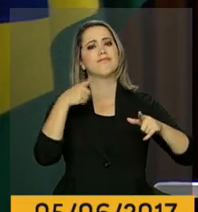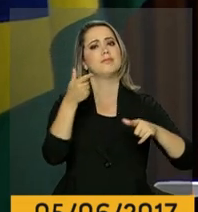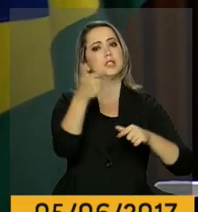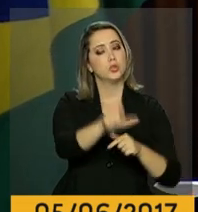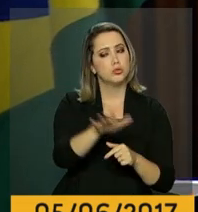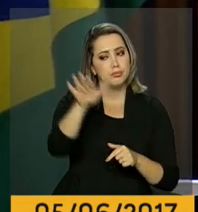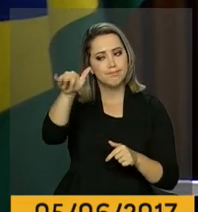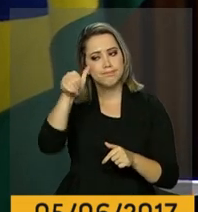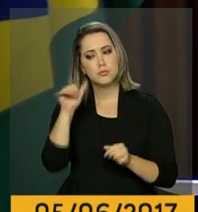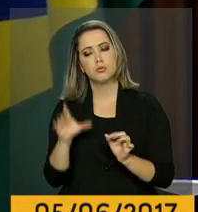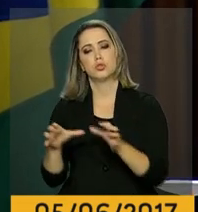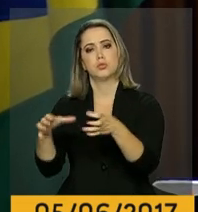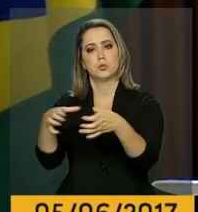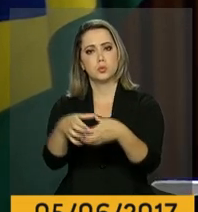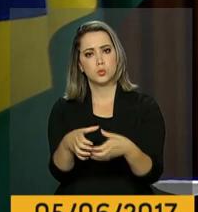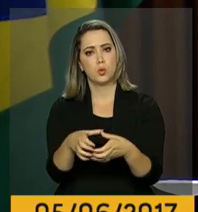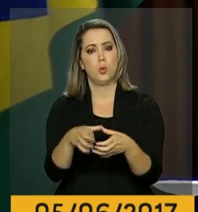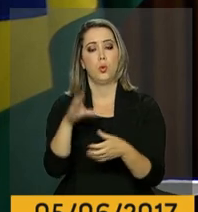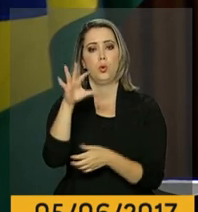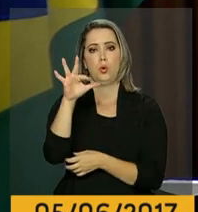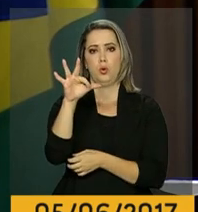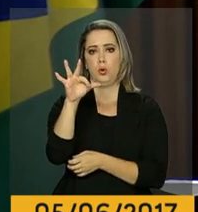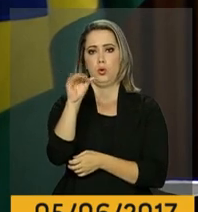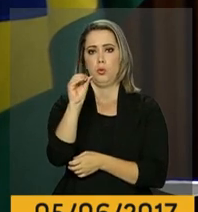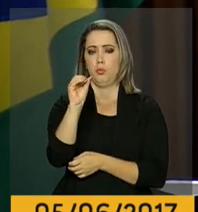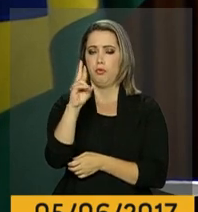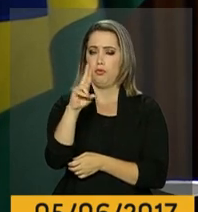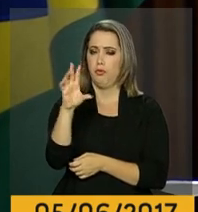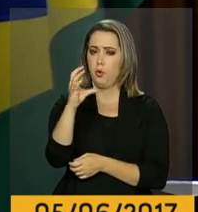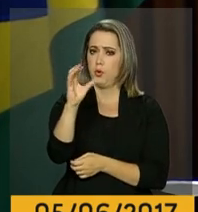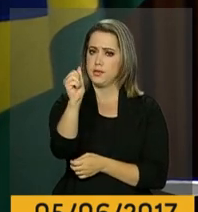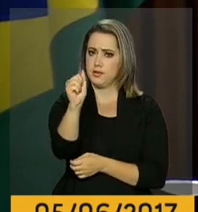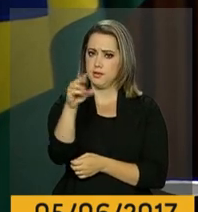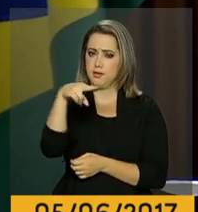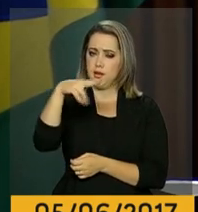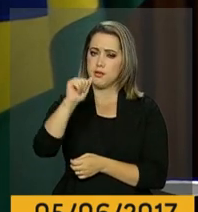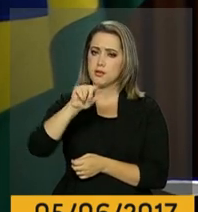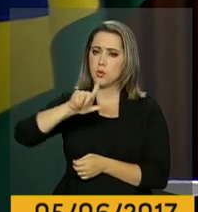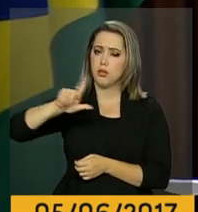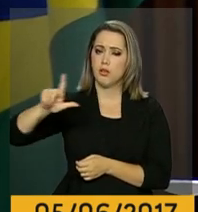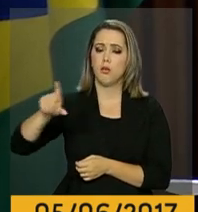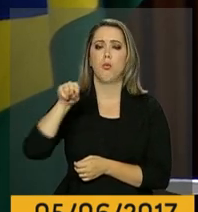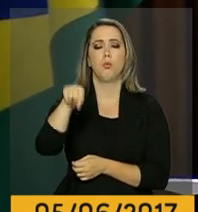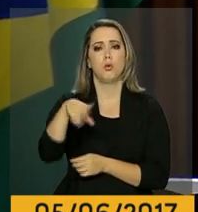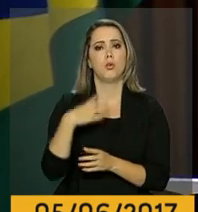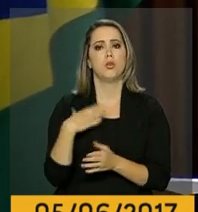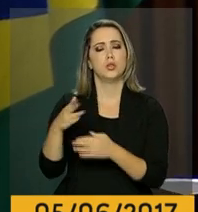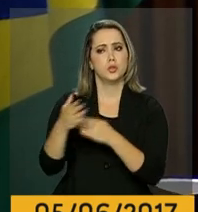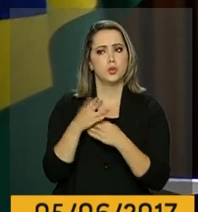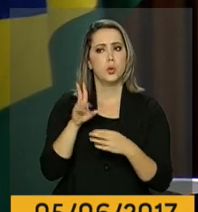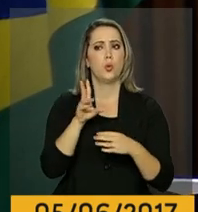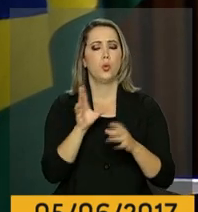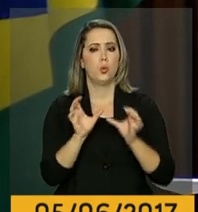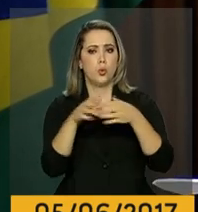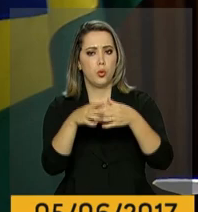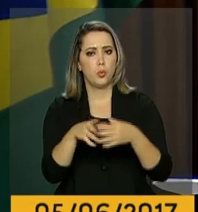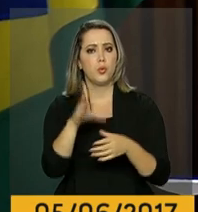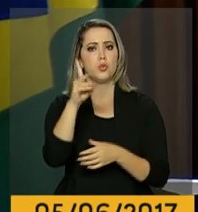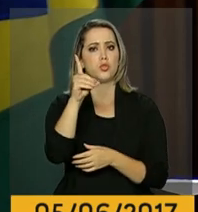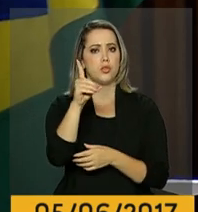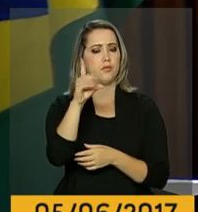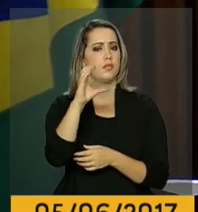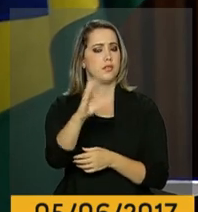eu chamei a força nacional Ministério da Justiça a defesa o gabinete de segurança